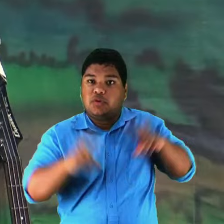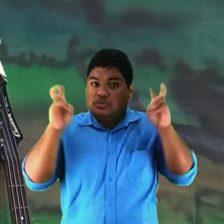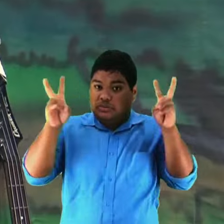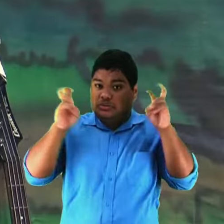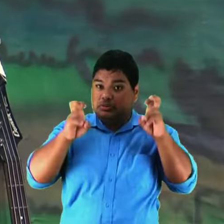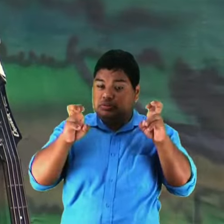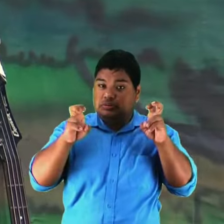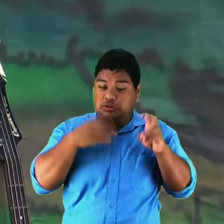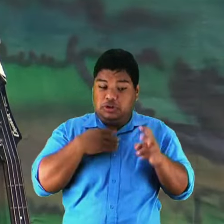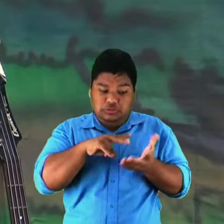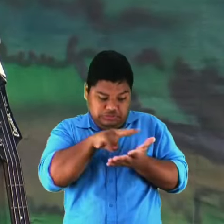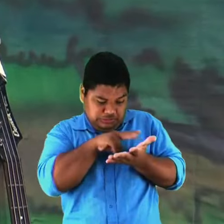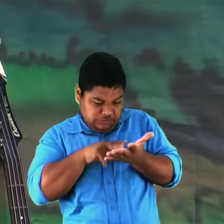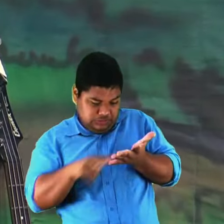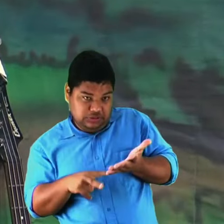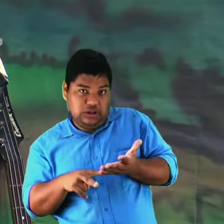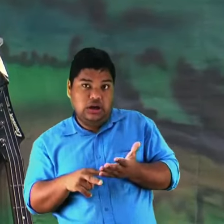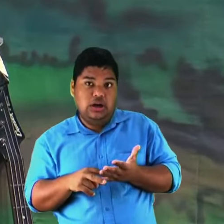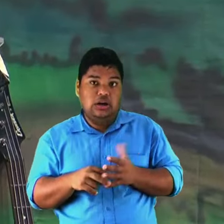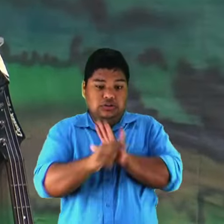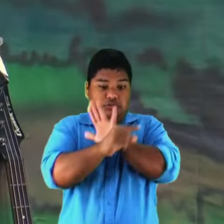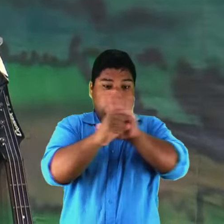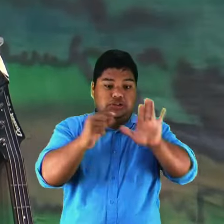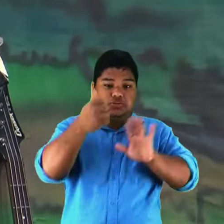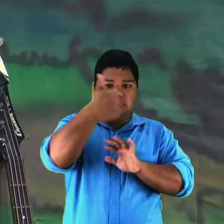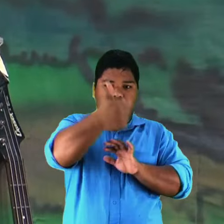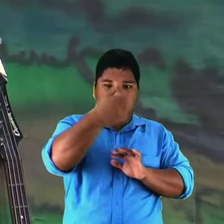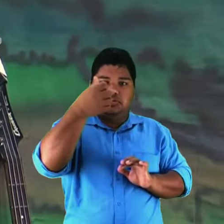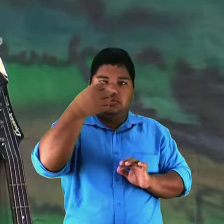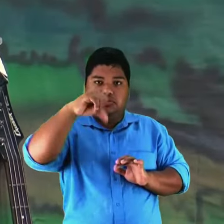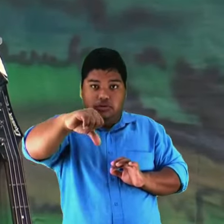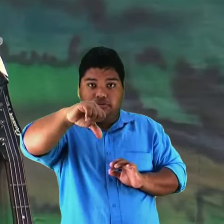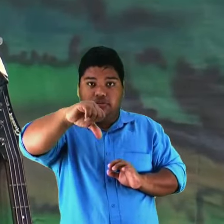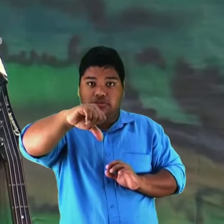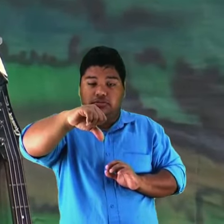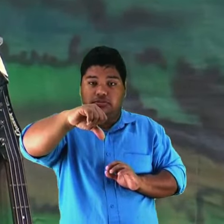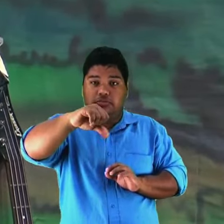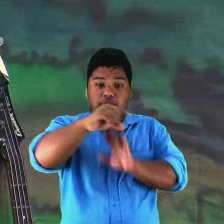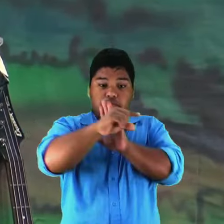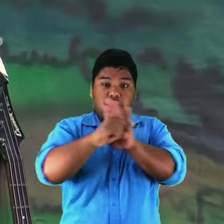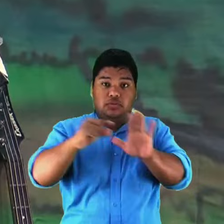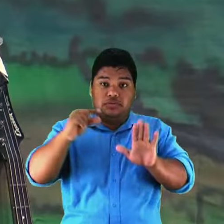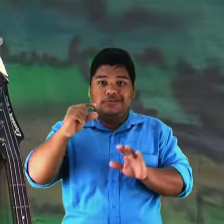você, aqui nesse verso 19, né,